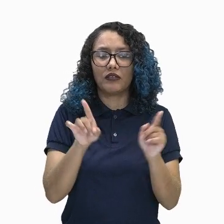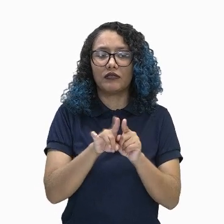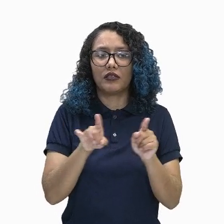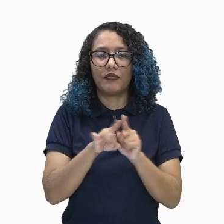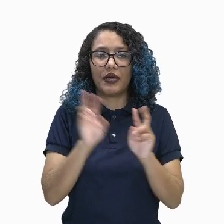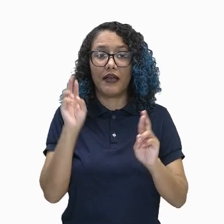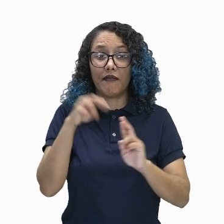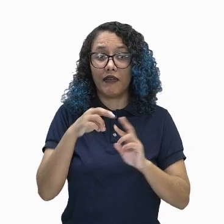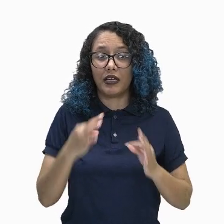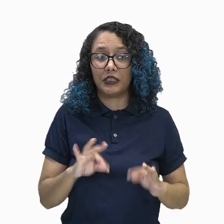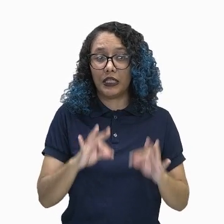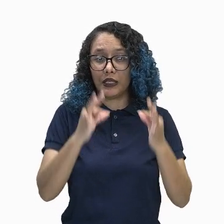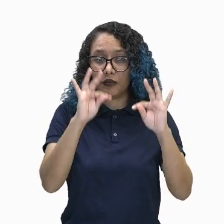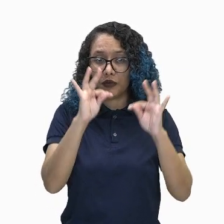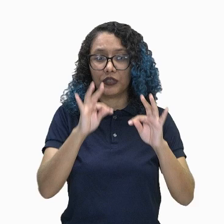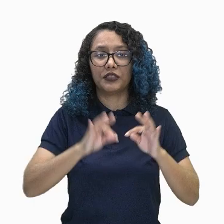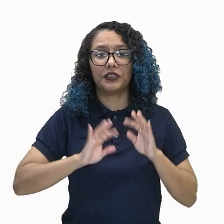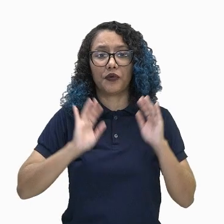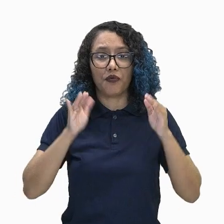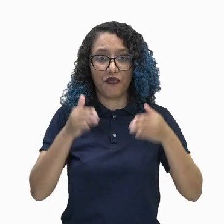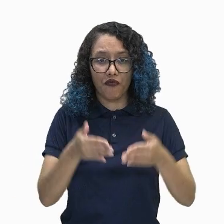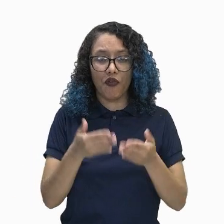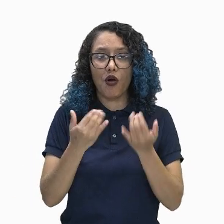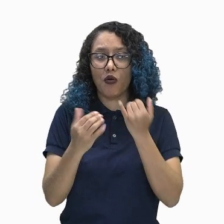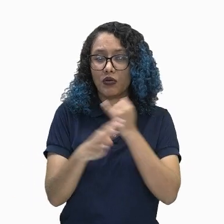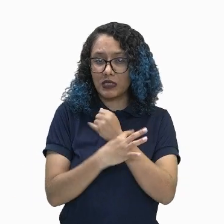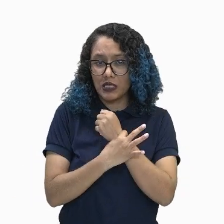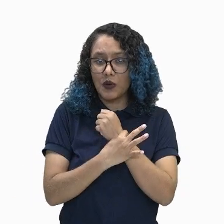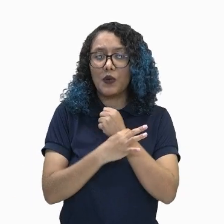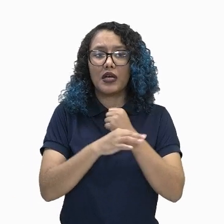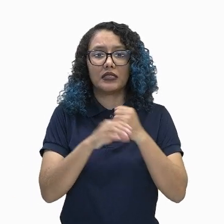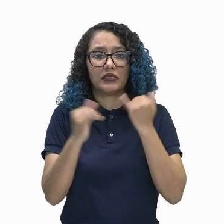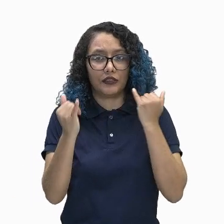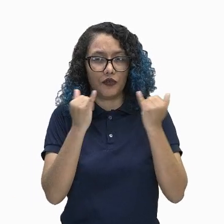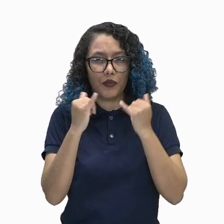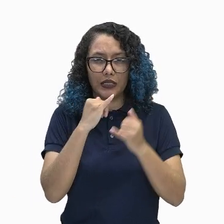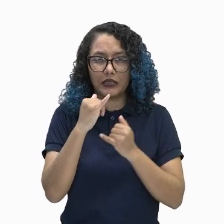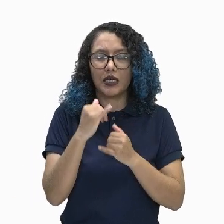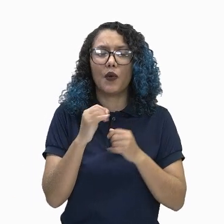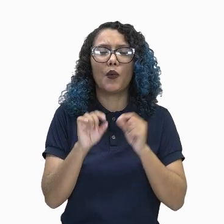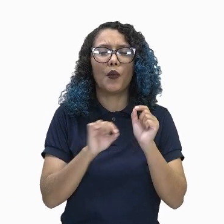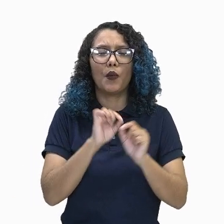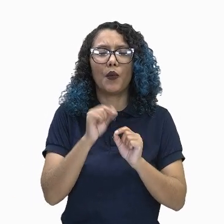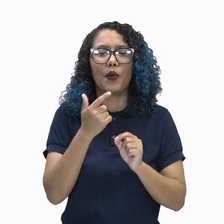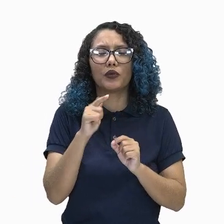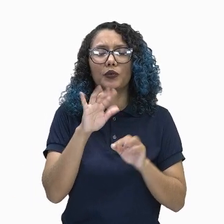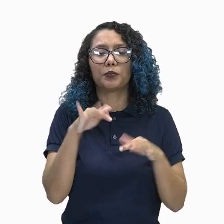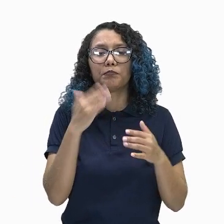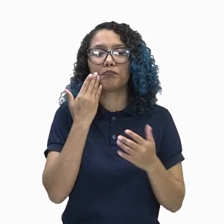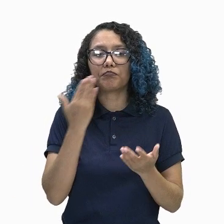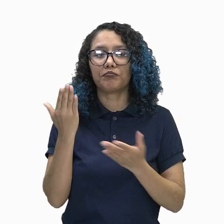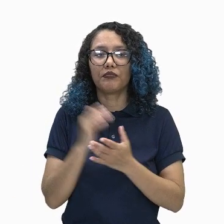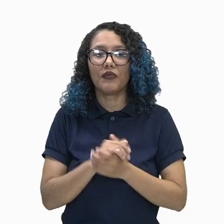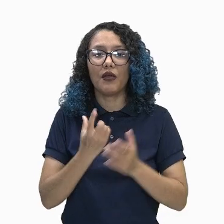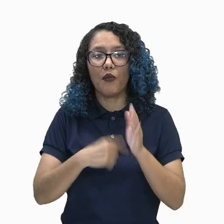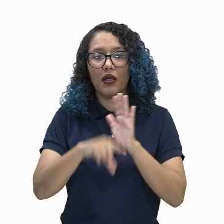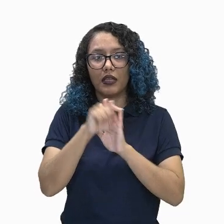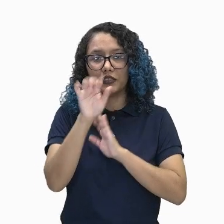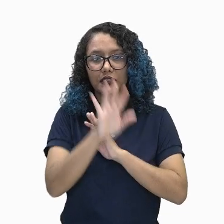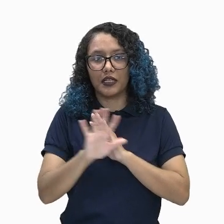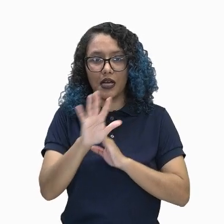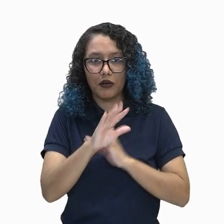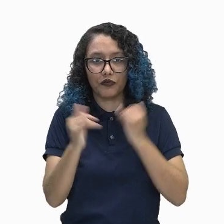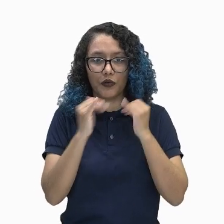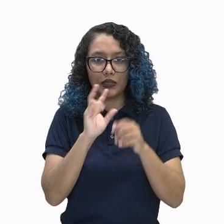de tecnologia, especificamente o assunto de segurança de dados na internet, é esse outro que eu coloquei. A Lei Geral de Proteção de